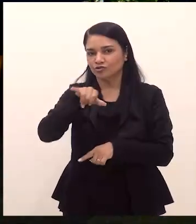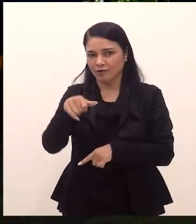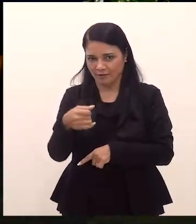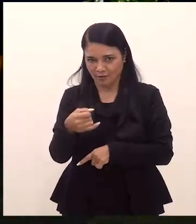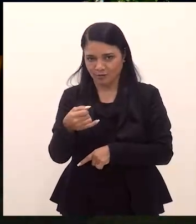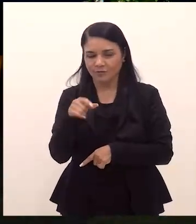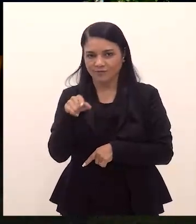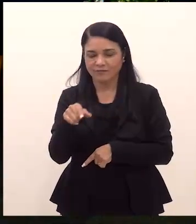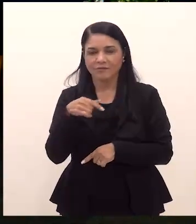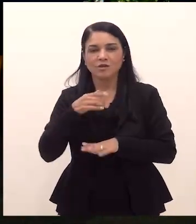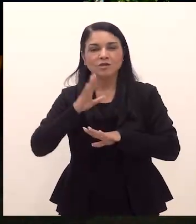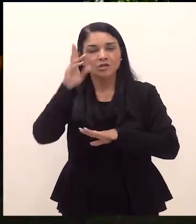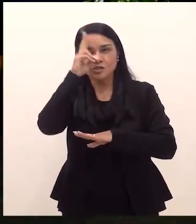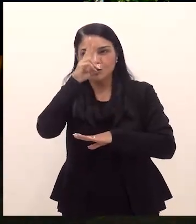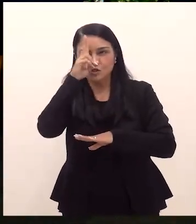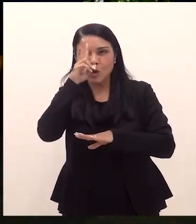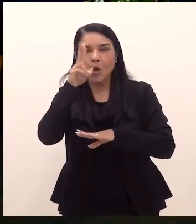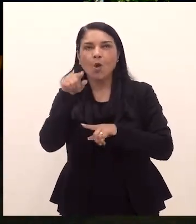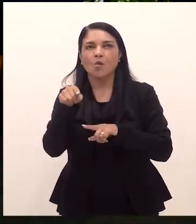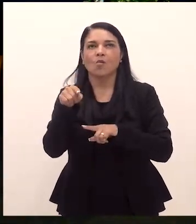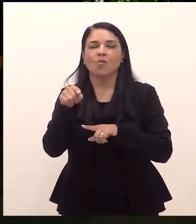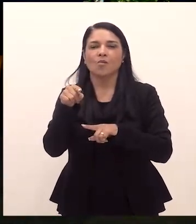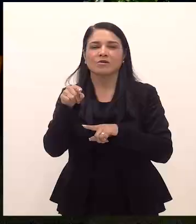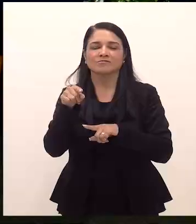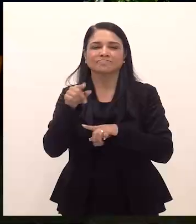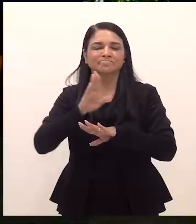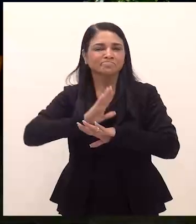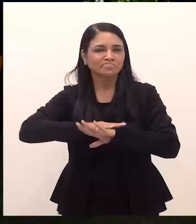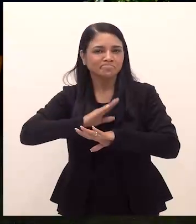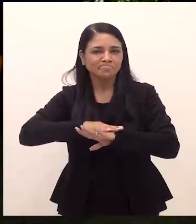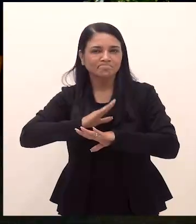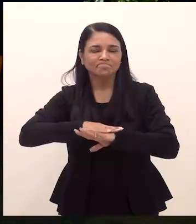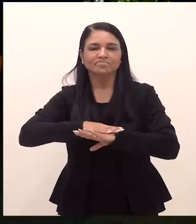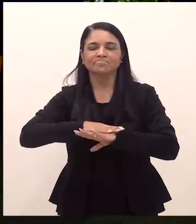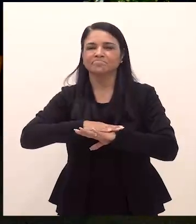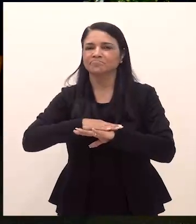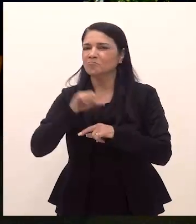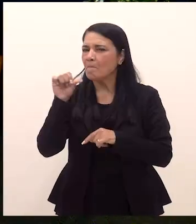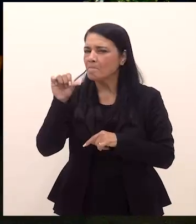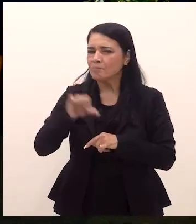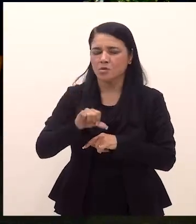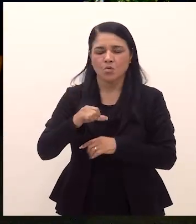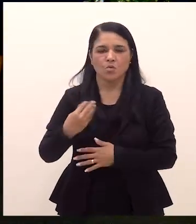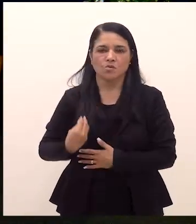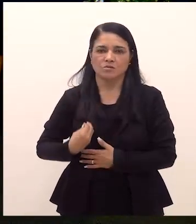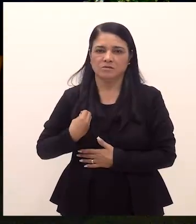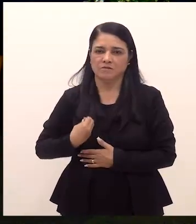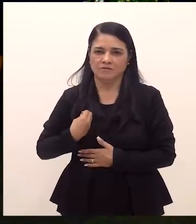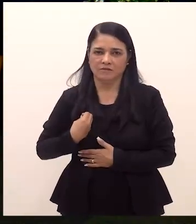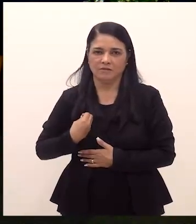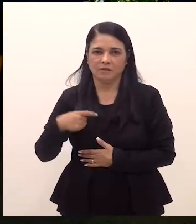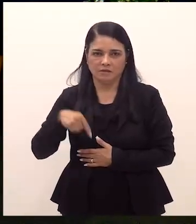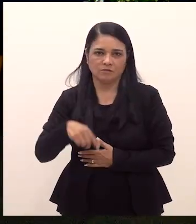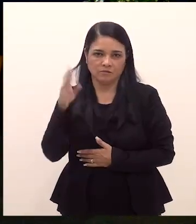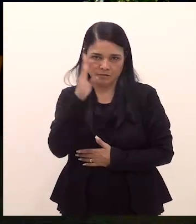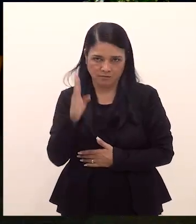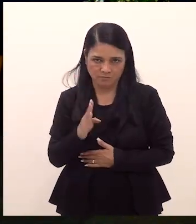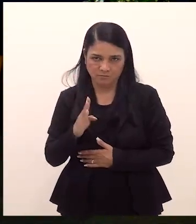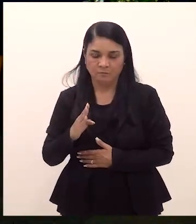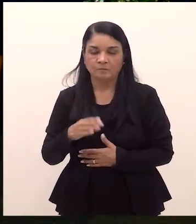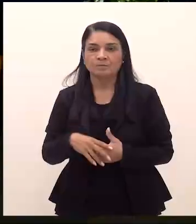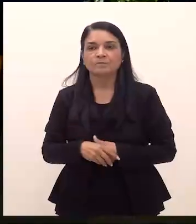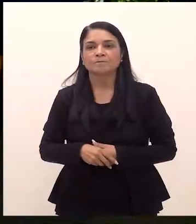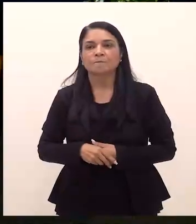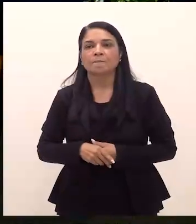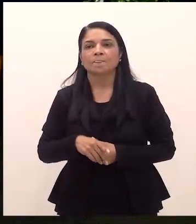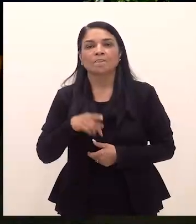vai falar sobre essa história, esse momento muito, digamos, talvez um dos piores que a gente viveu